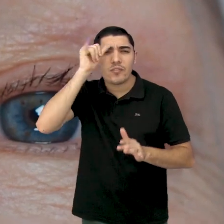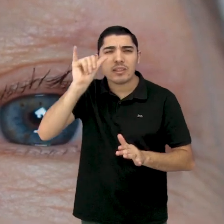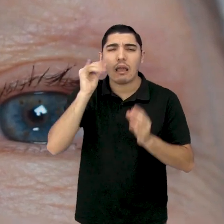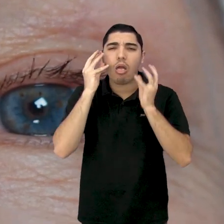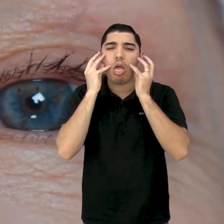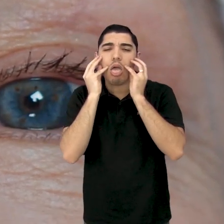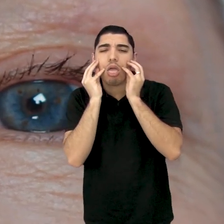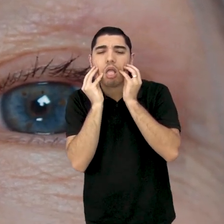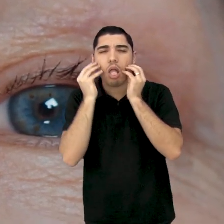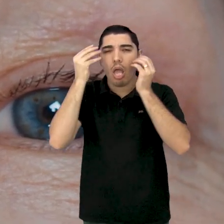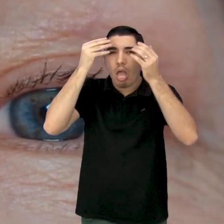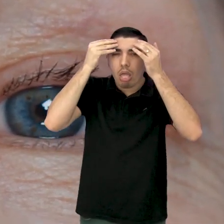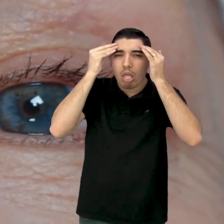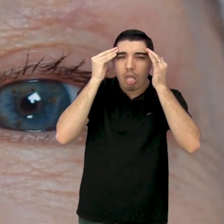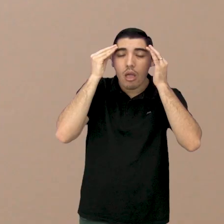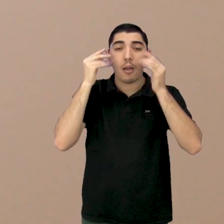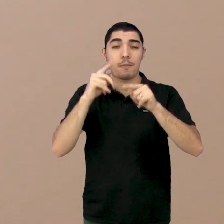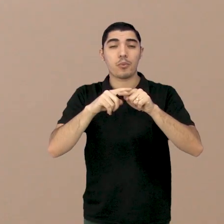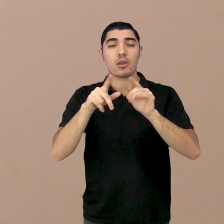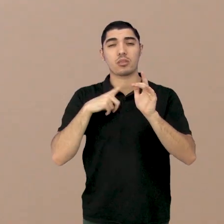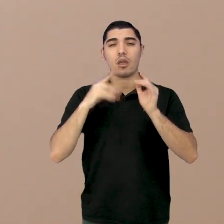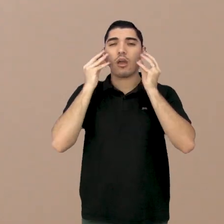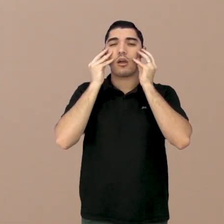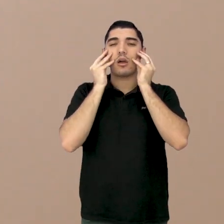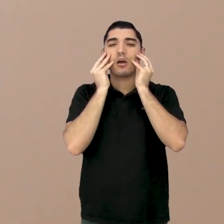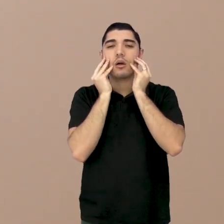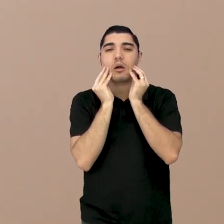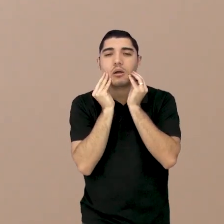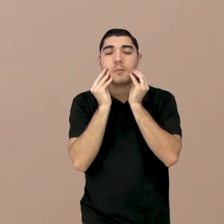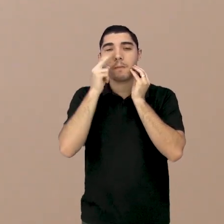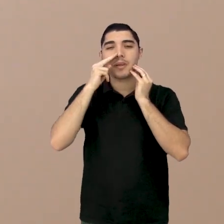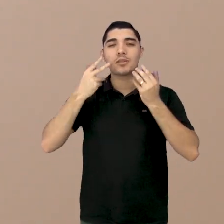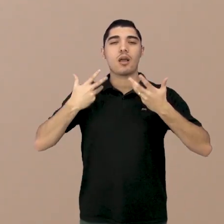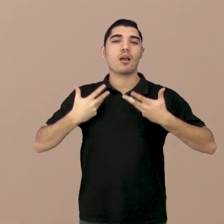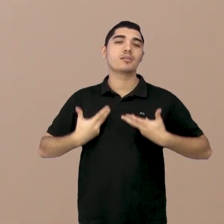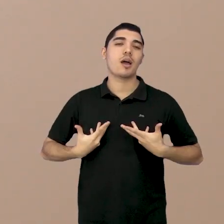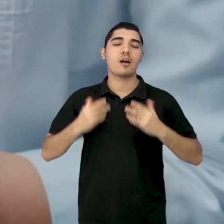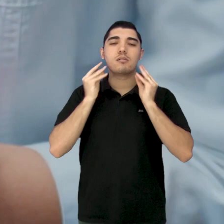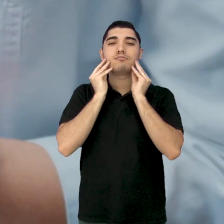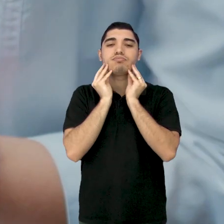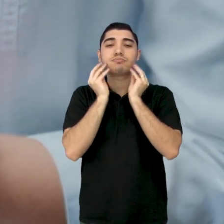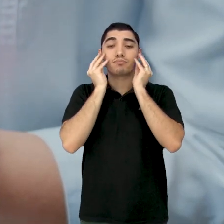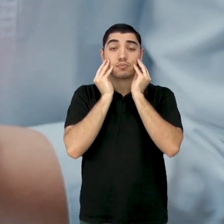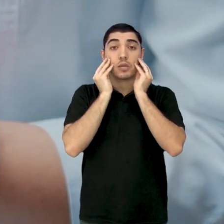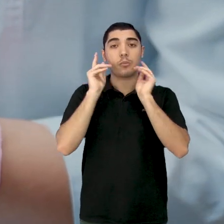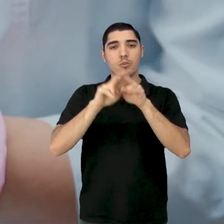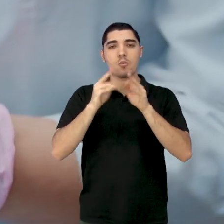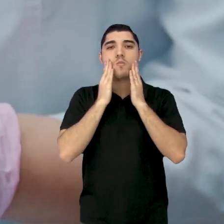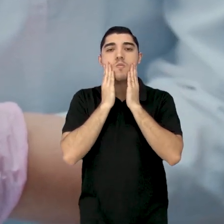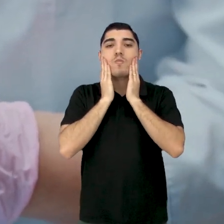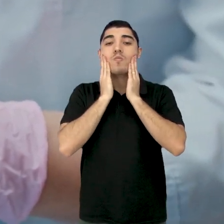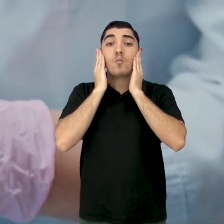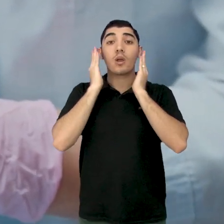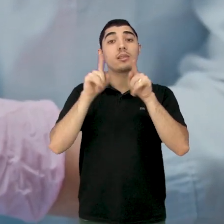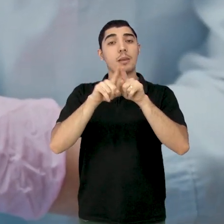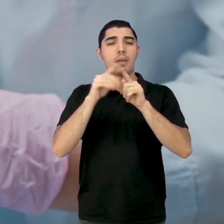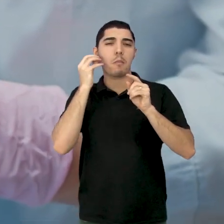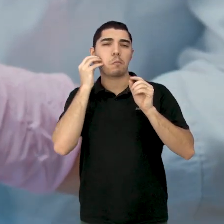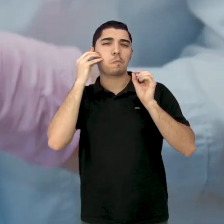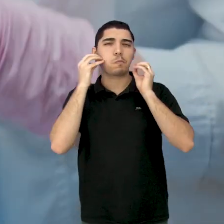provocando o relaxamento da região onde o produto é aplicado, reduzindo assim rugas e linhas de